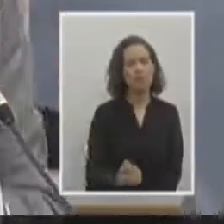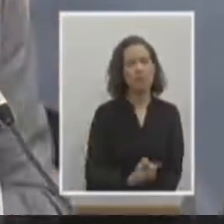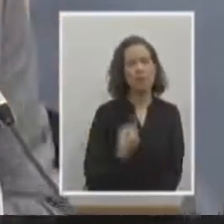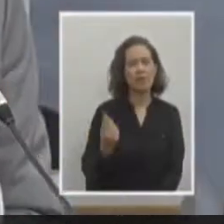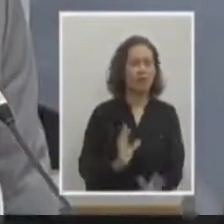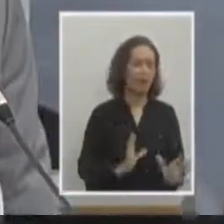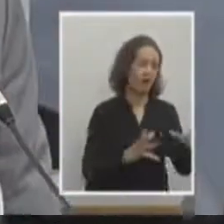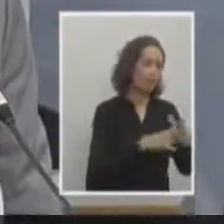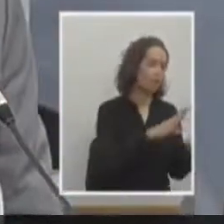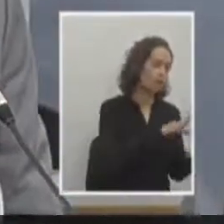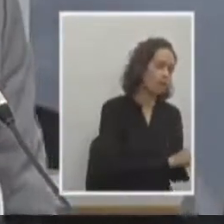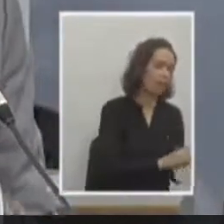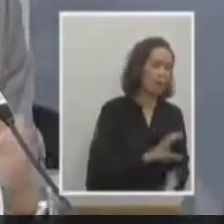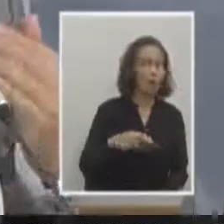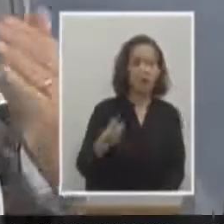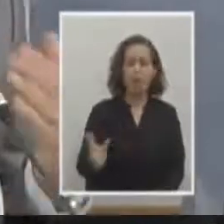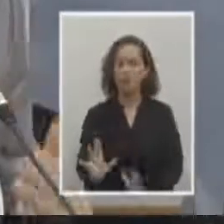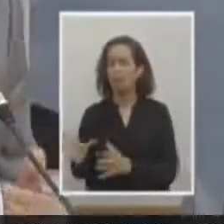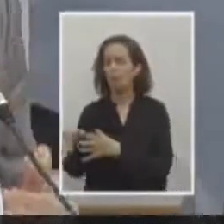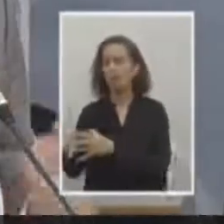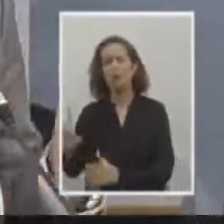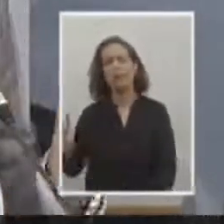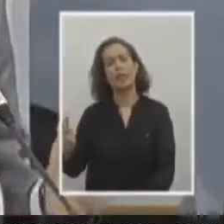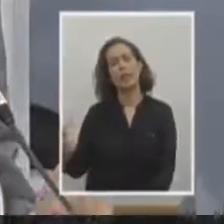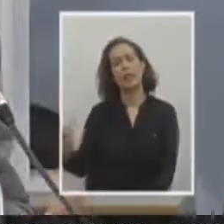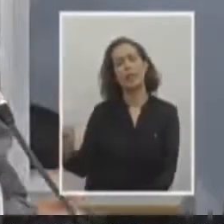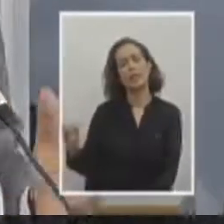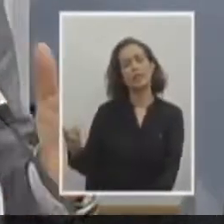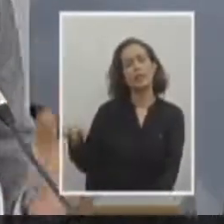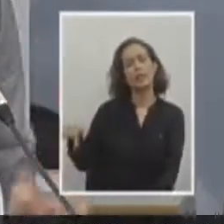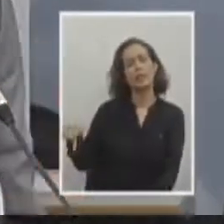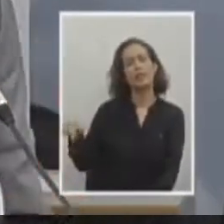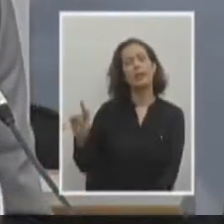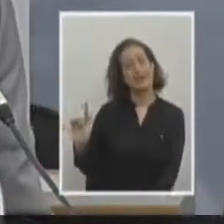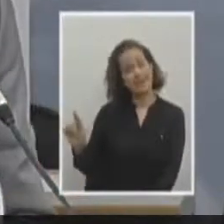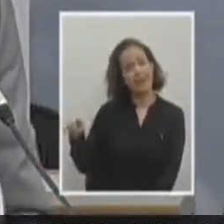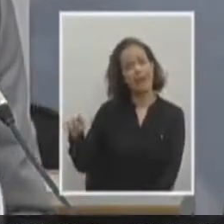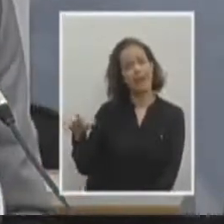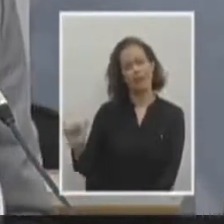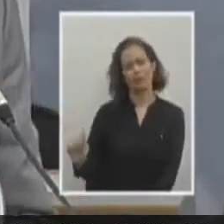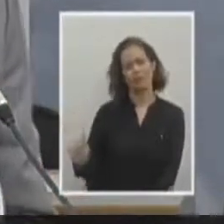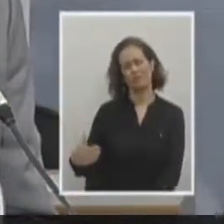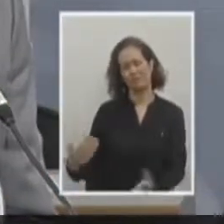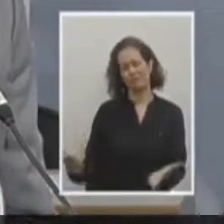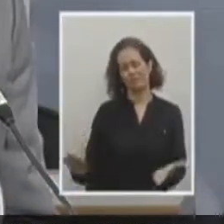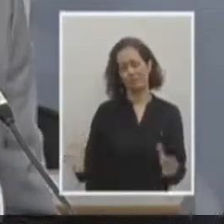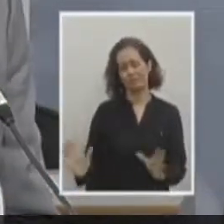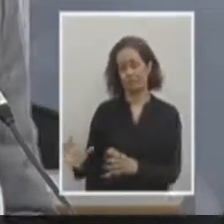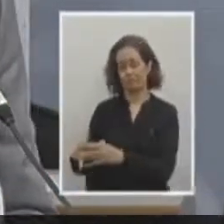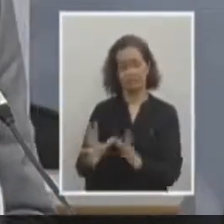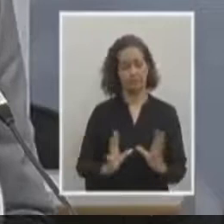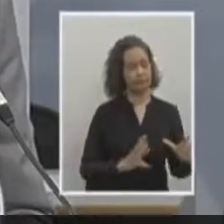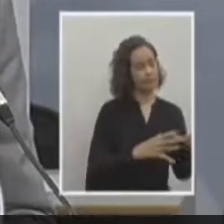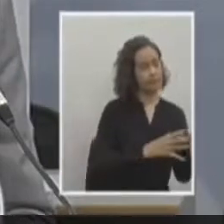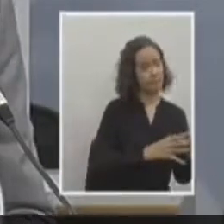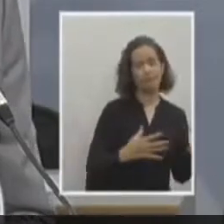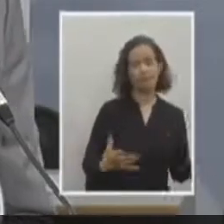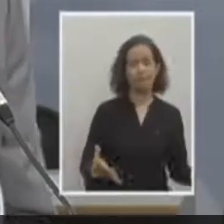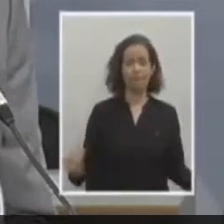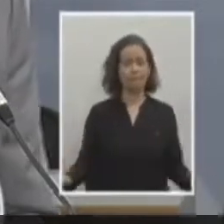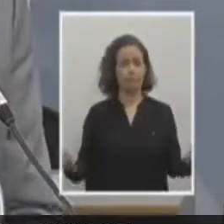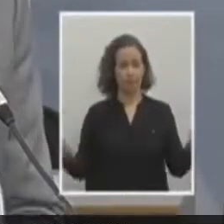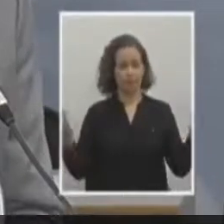ou efetivos. Para nós interessa a continuidade da escola. E temos aqui um problema.